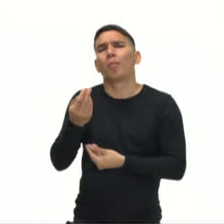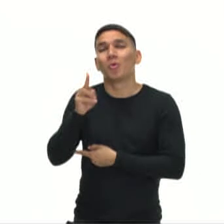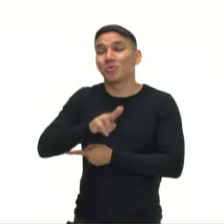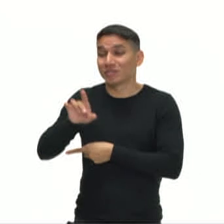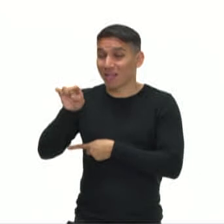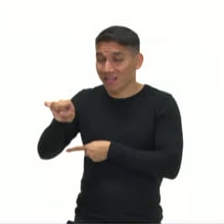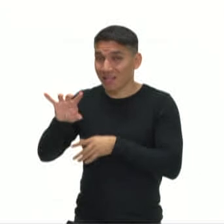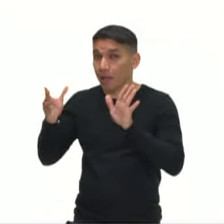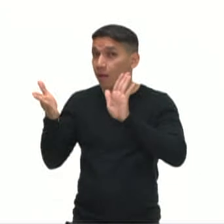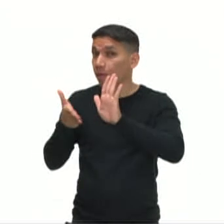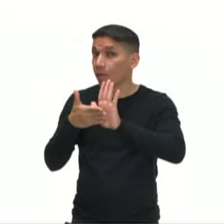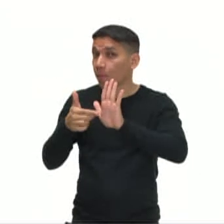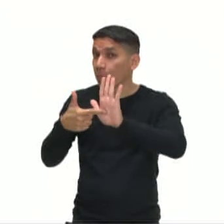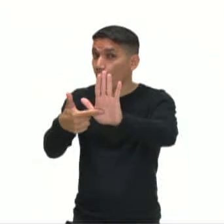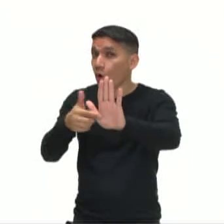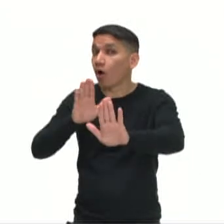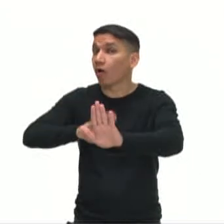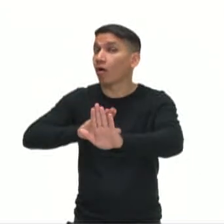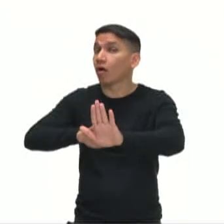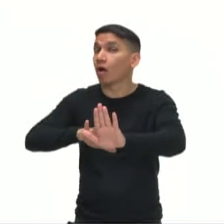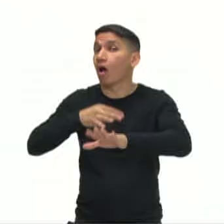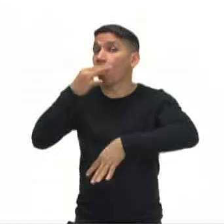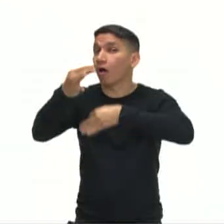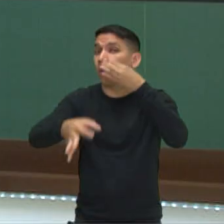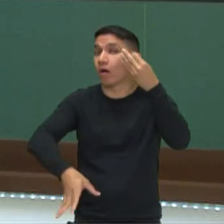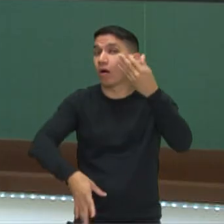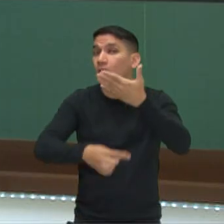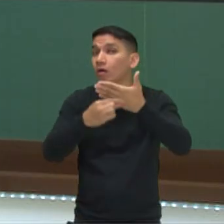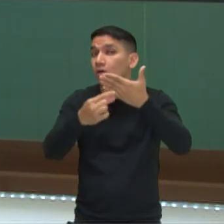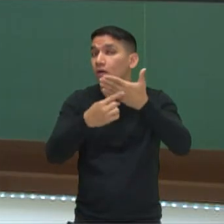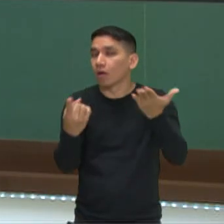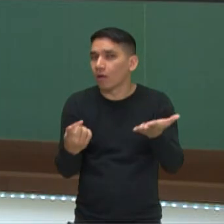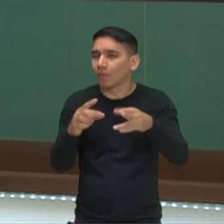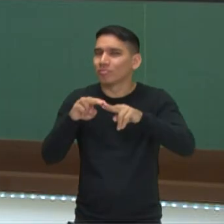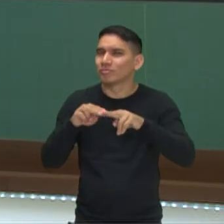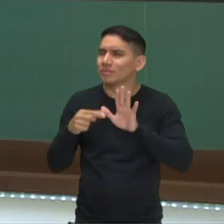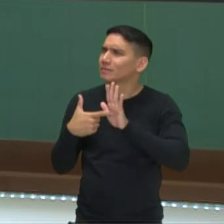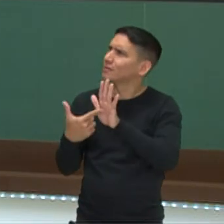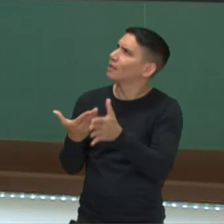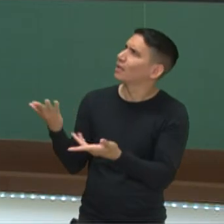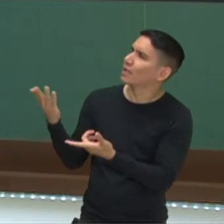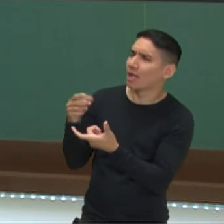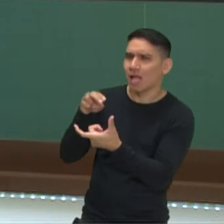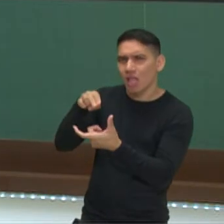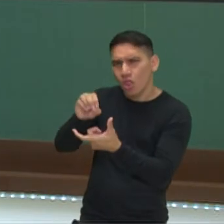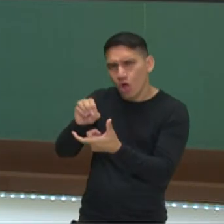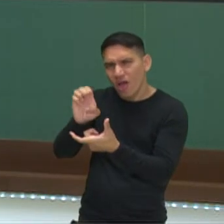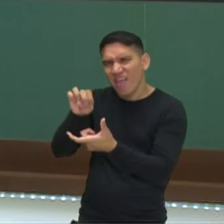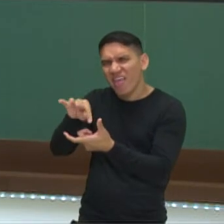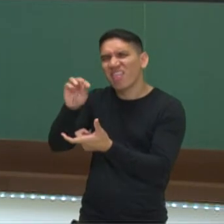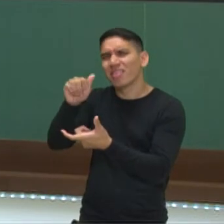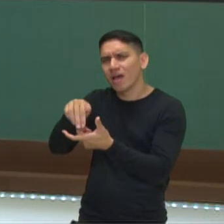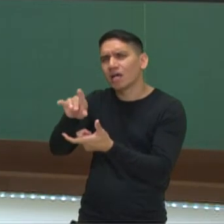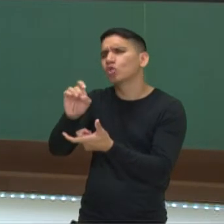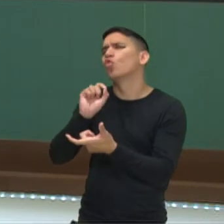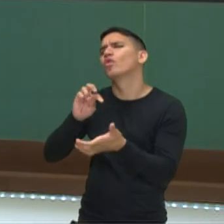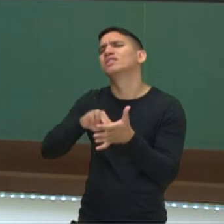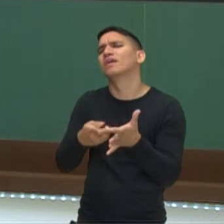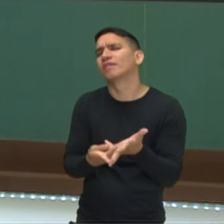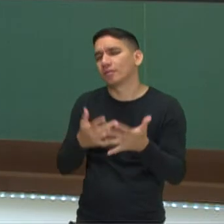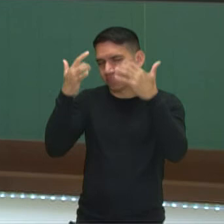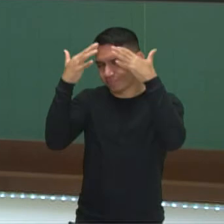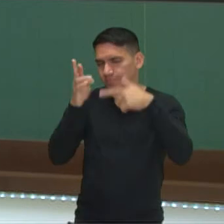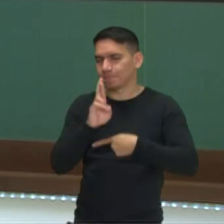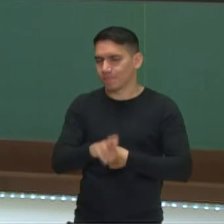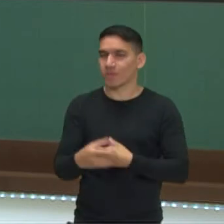a opinião do autor. Então, quando ele coloca ali o termo no entanto, o que será que ele quer expressar? Pensa um pouquinho que eu